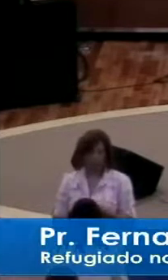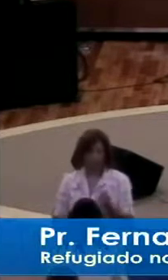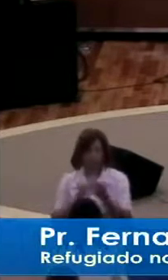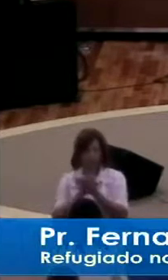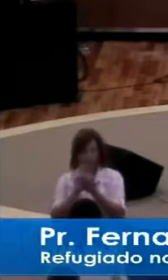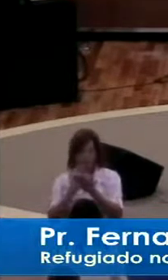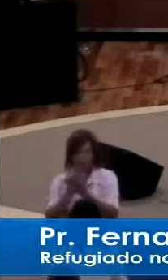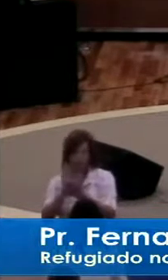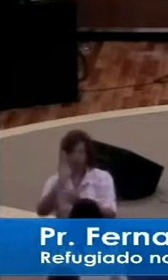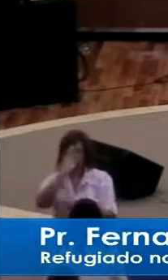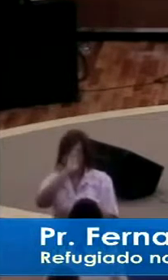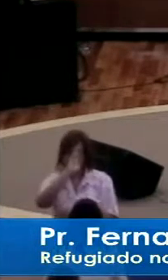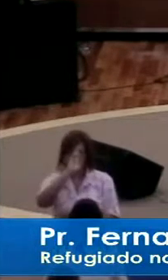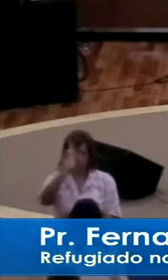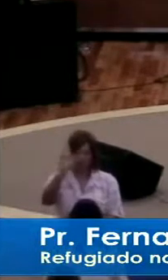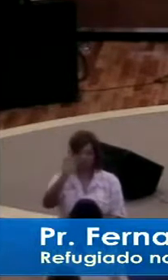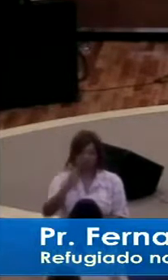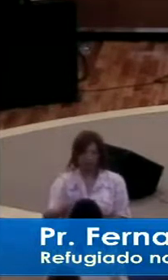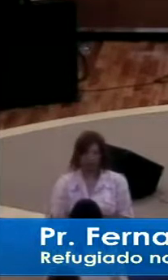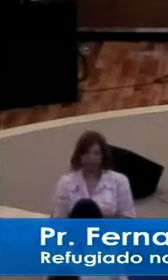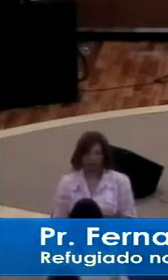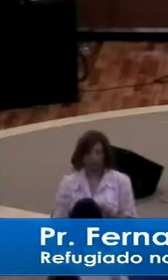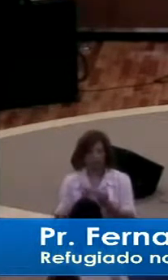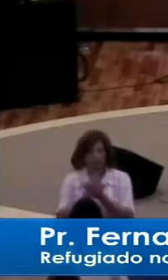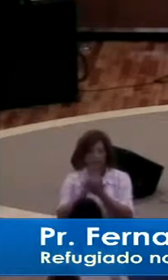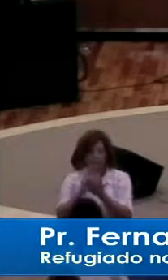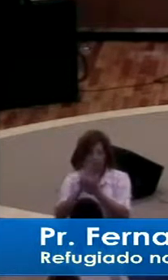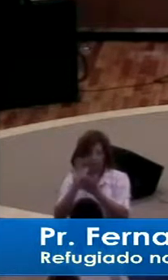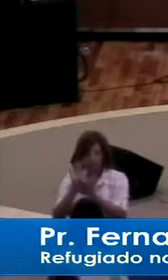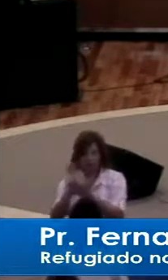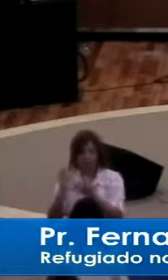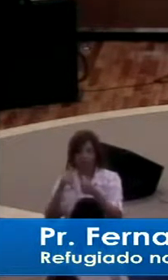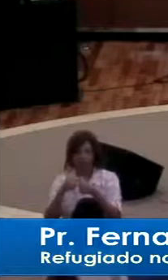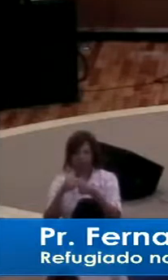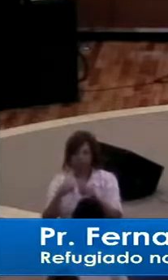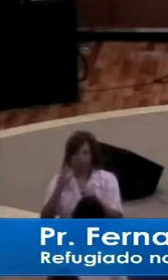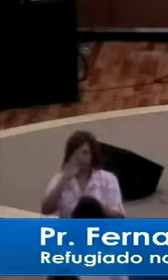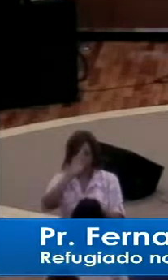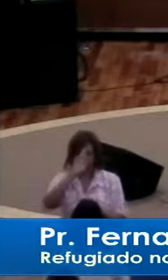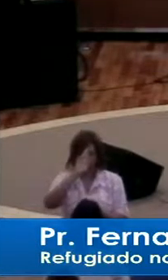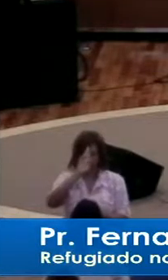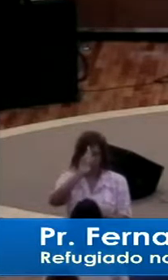Louvado seja o Senhor, louvado seja o Senhor.